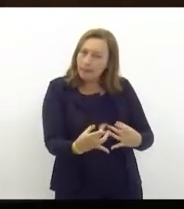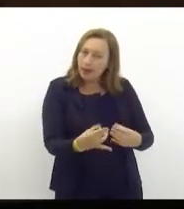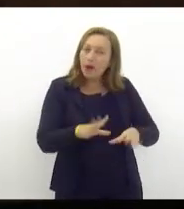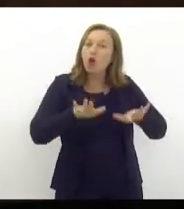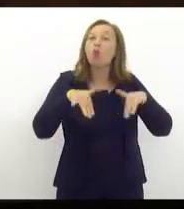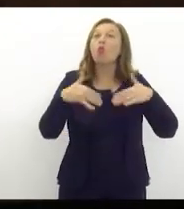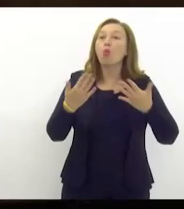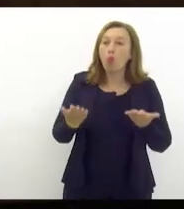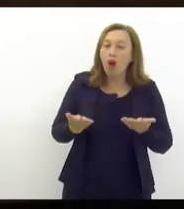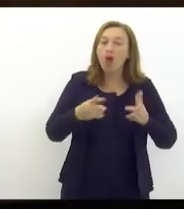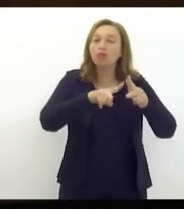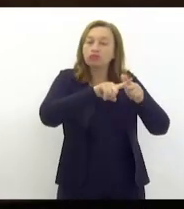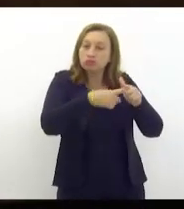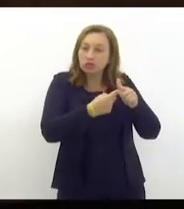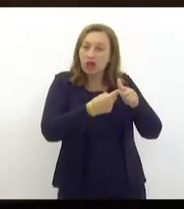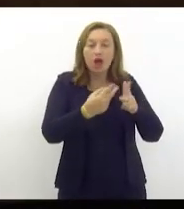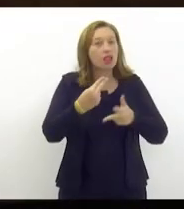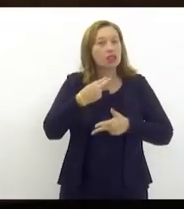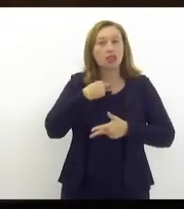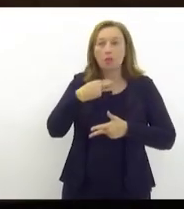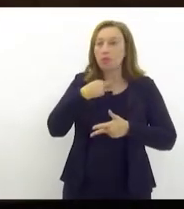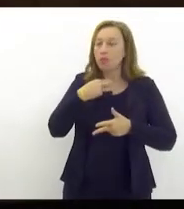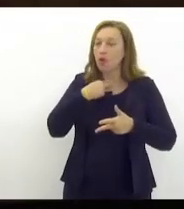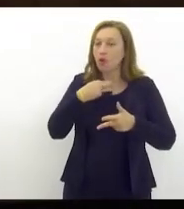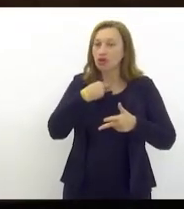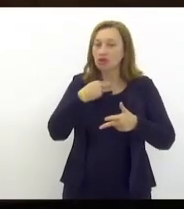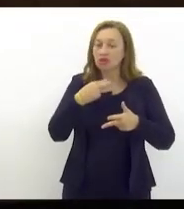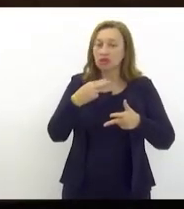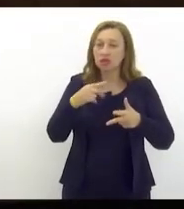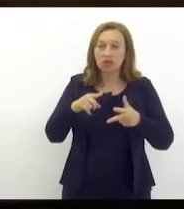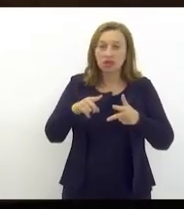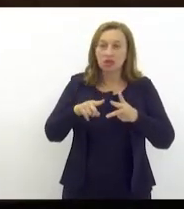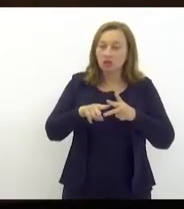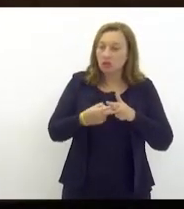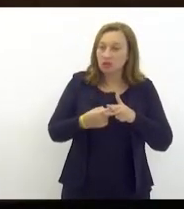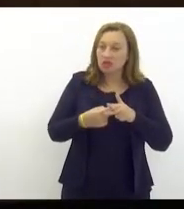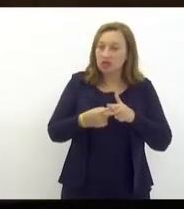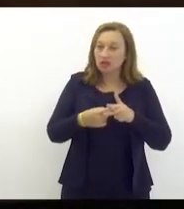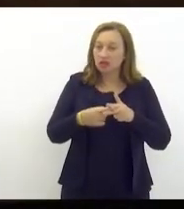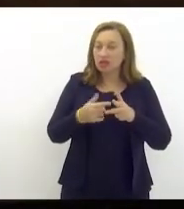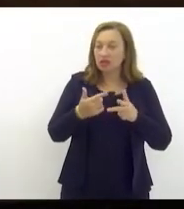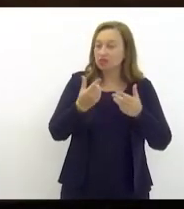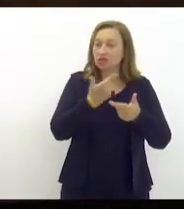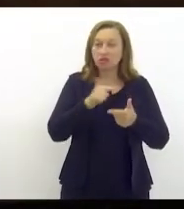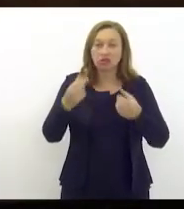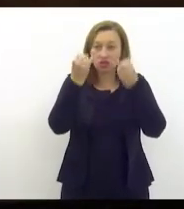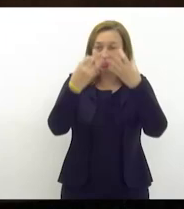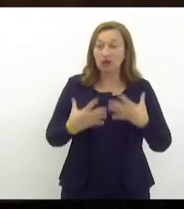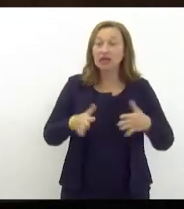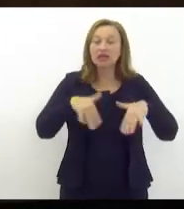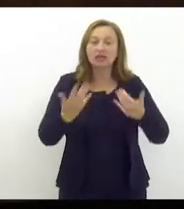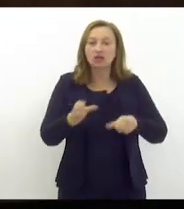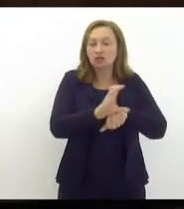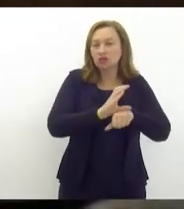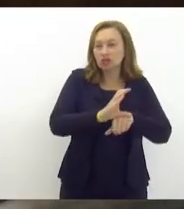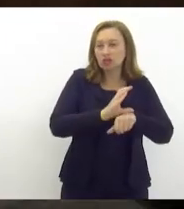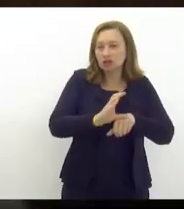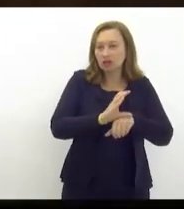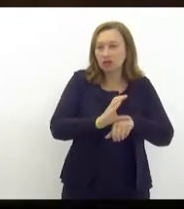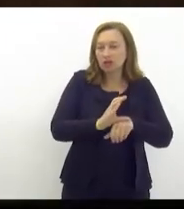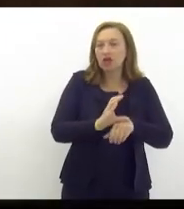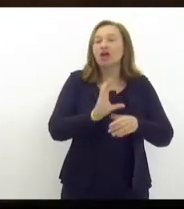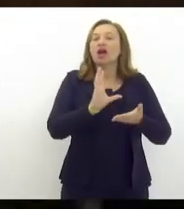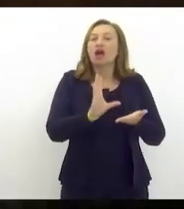estamos revogando. Não pode ter revogação genérica. Então, é constitucionalidade com emenda ao artigo